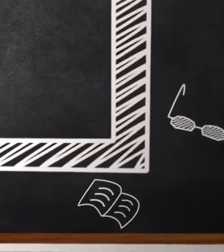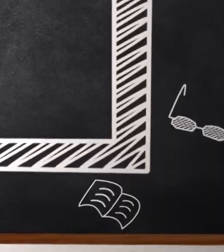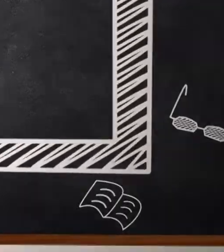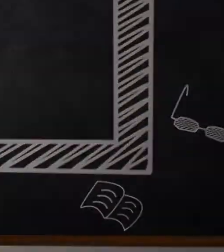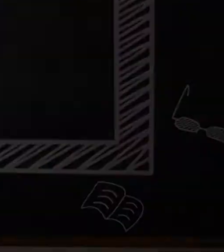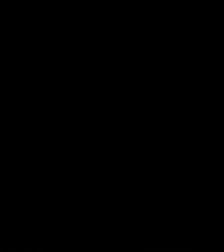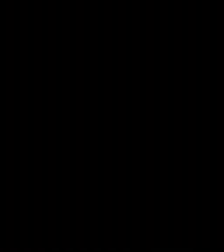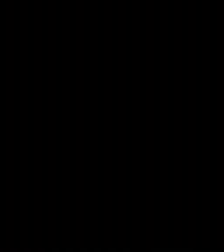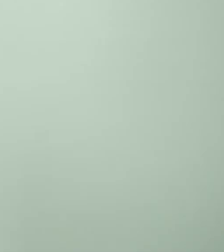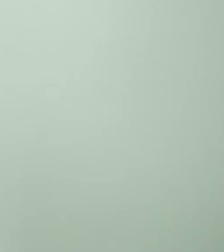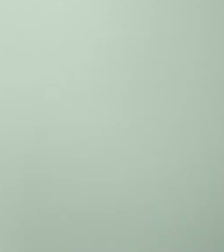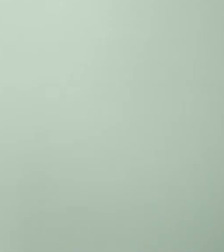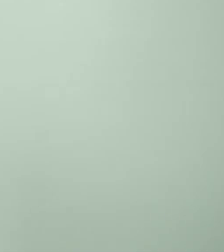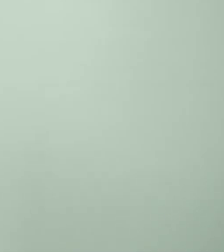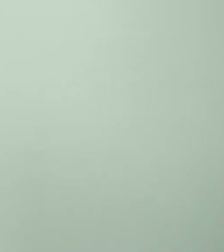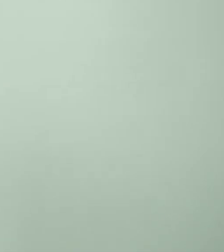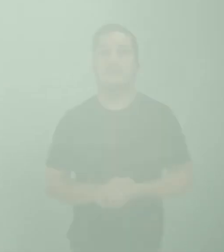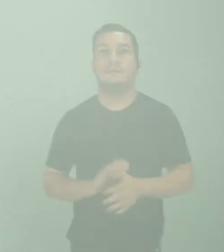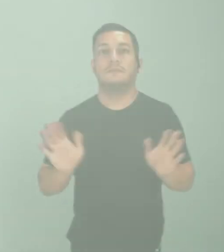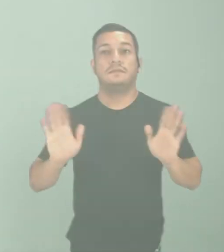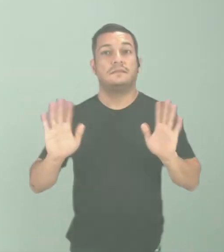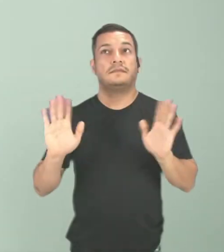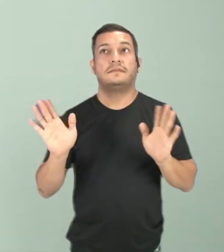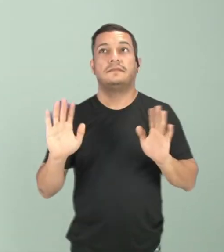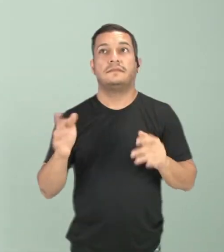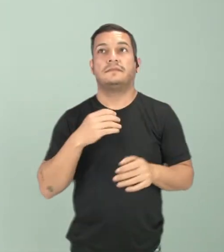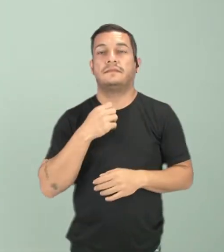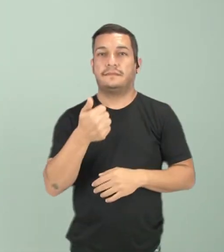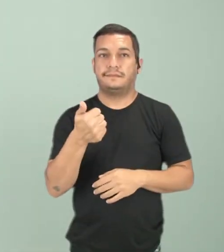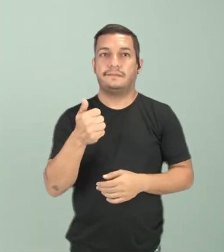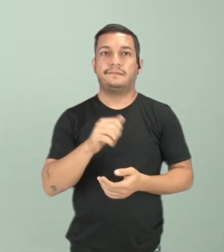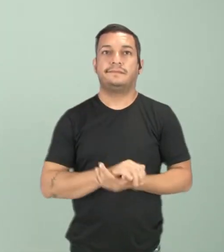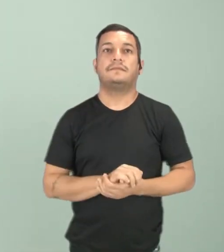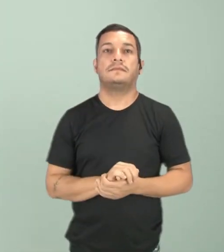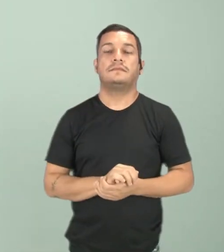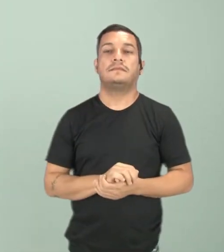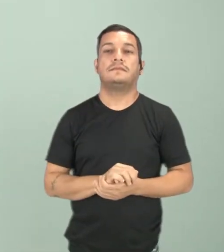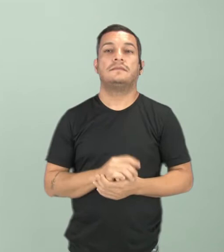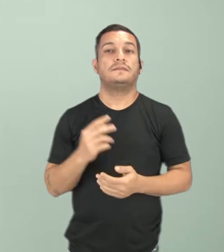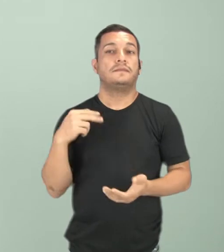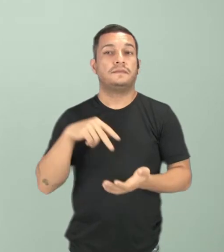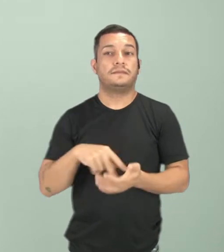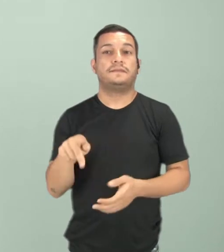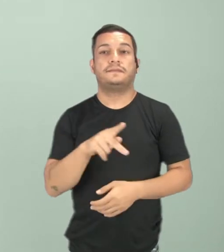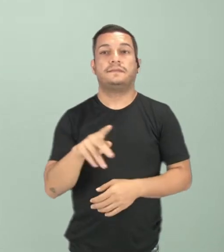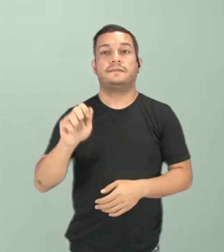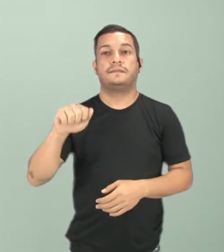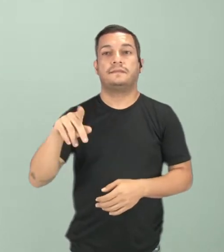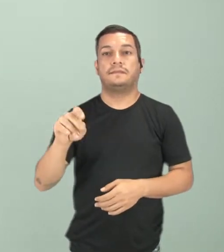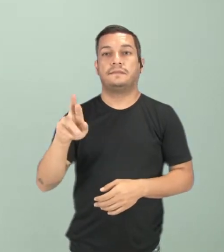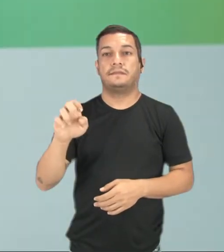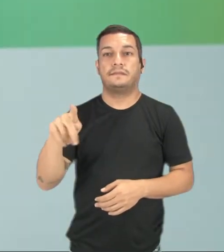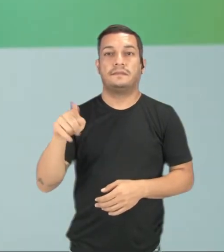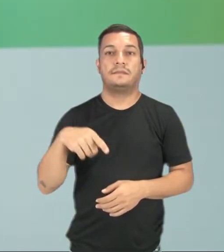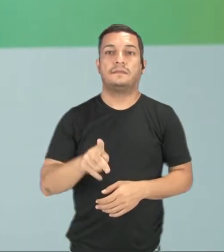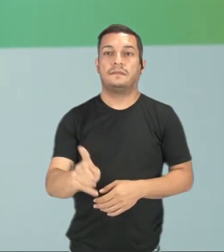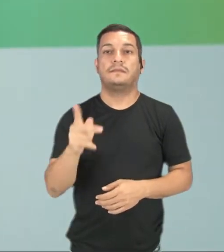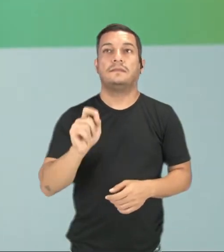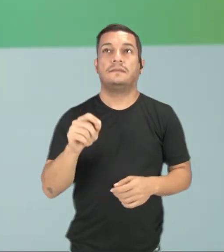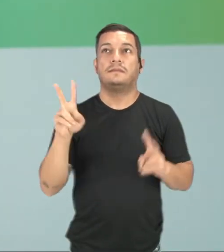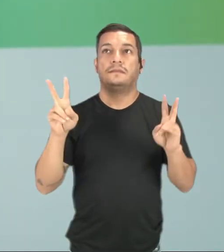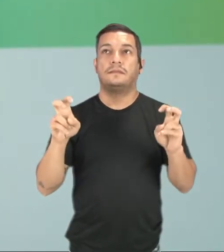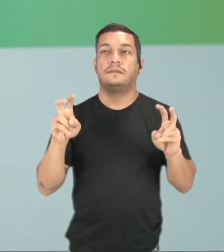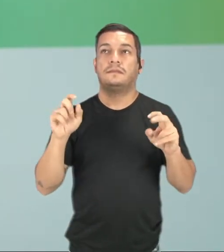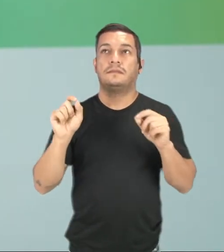aí e fala aí galerinha tudo bom com vocês de novo aqui o professor andré para dar continuidade